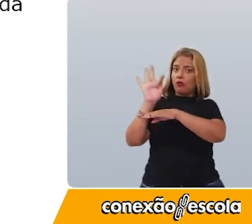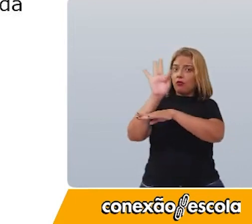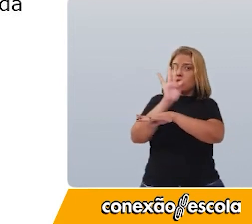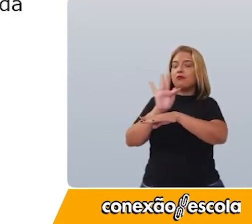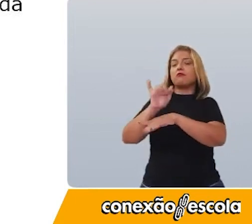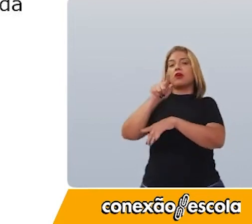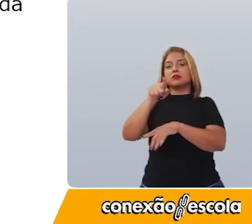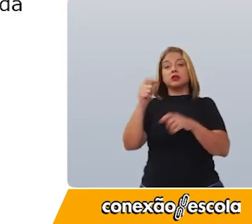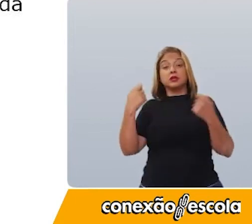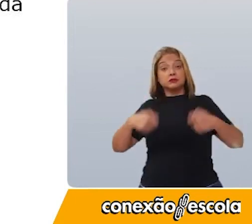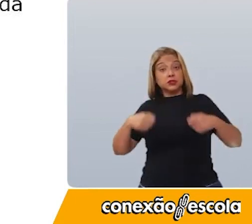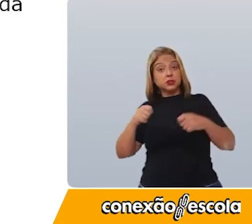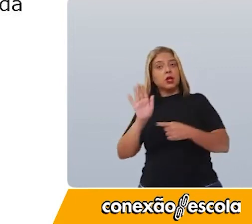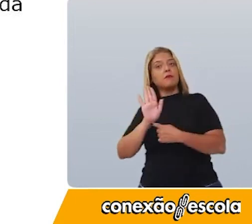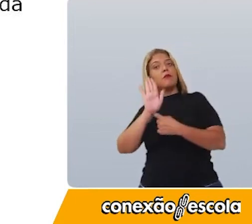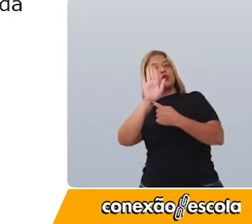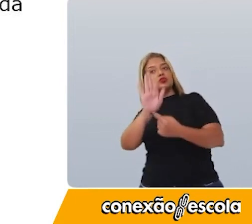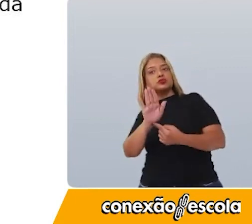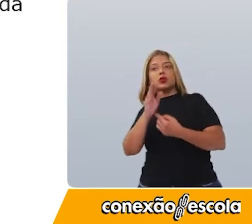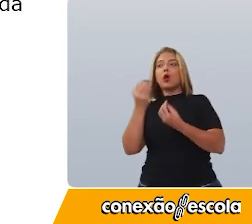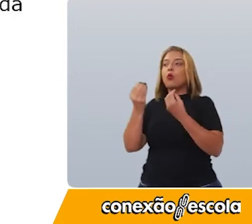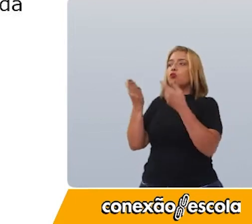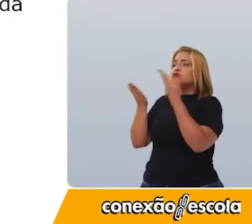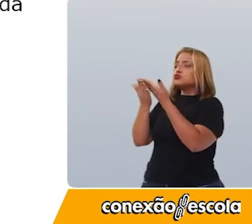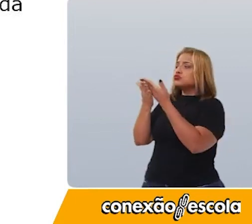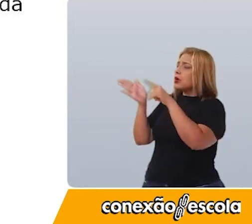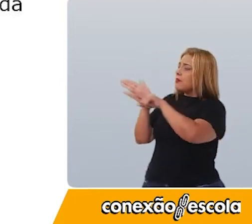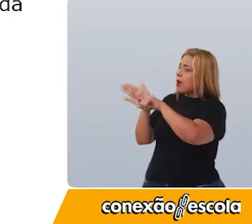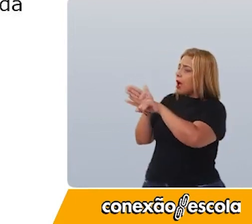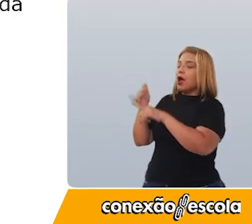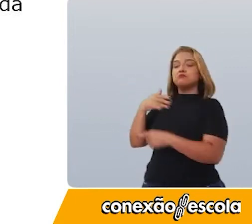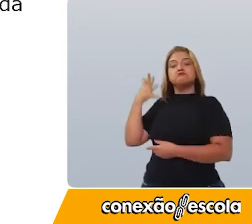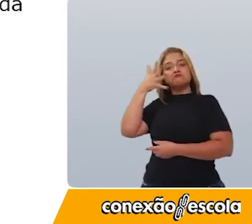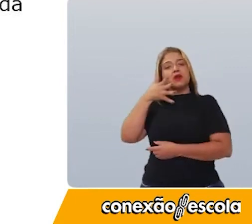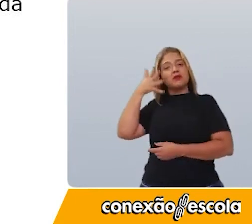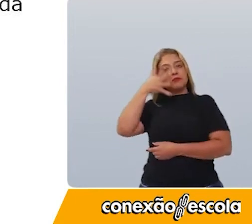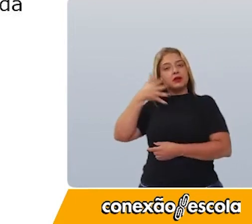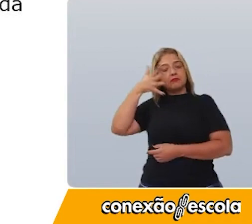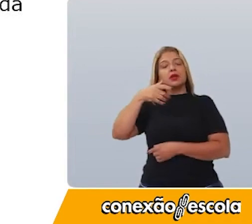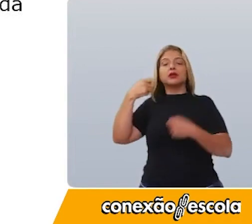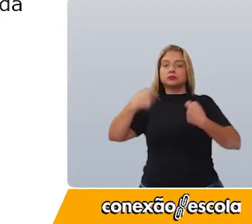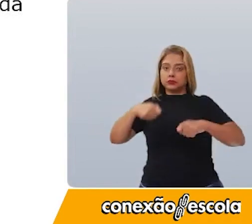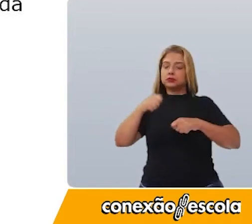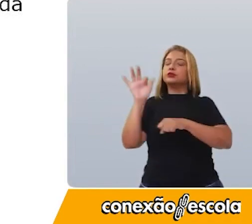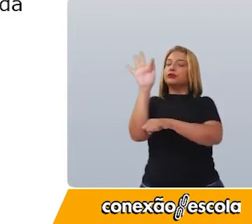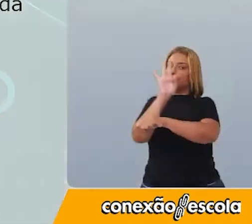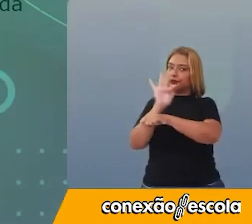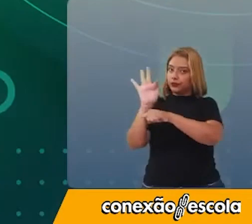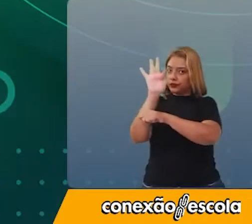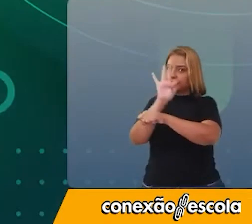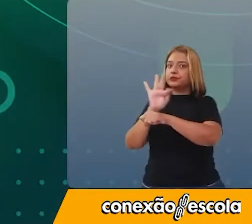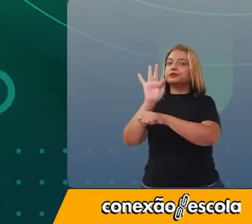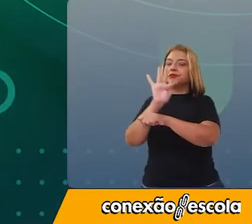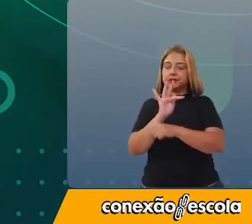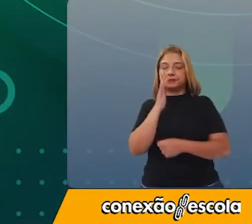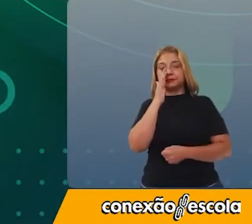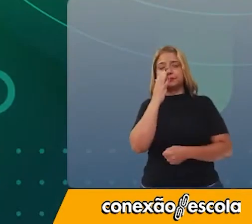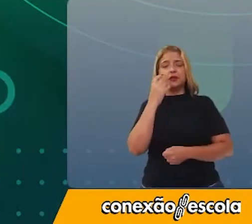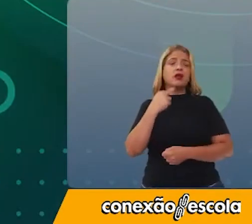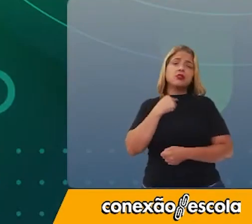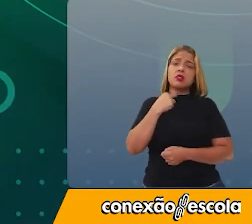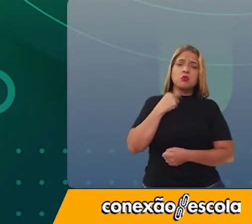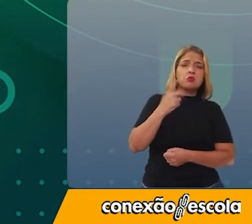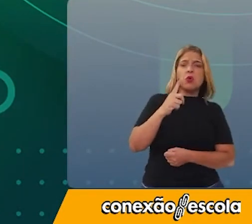que você apresenta resultados de um estudo. Logo, utilize a linguagem formal. Evite as